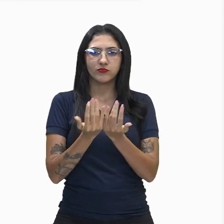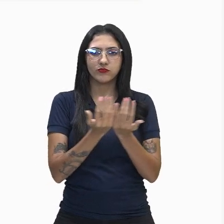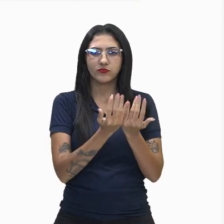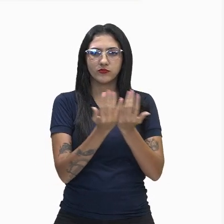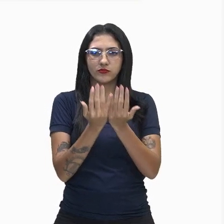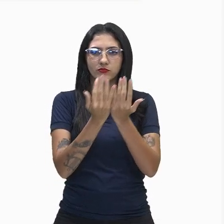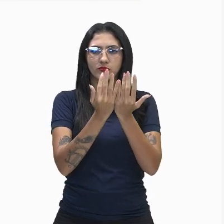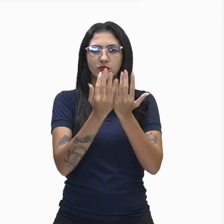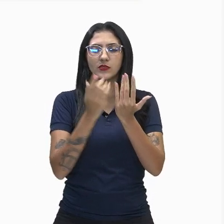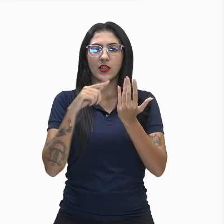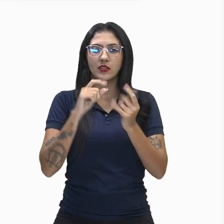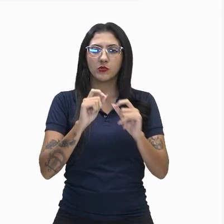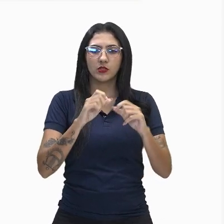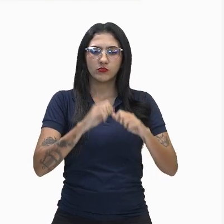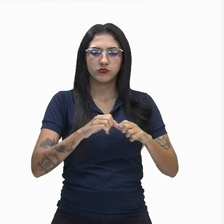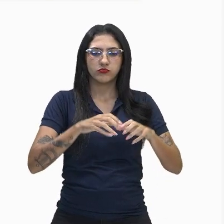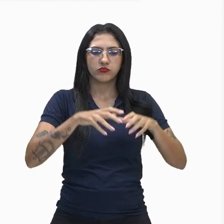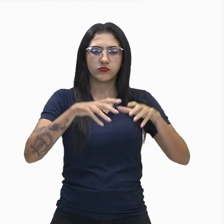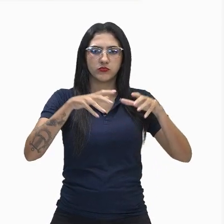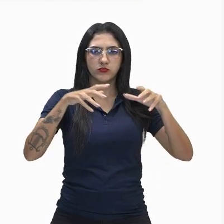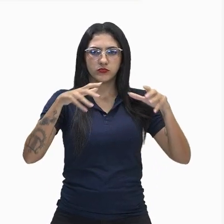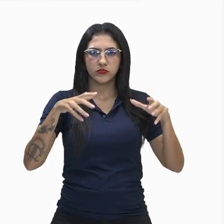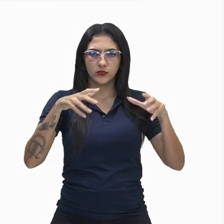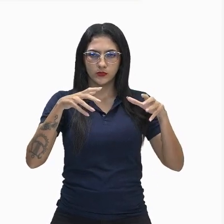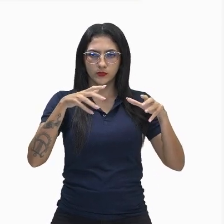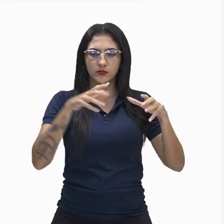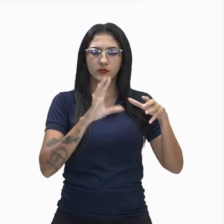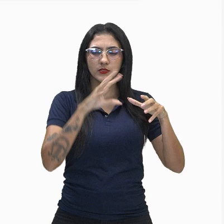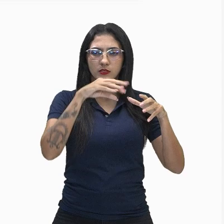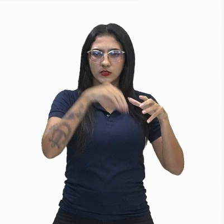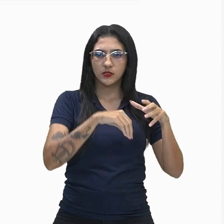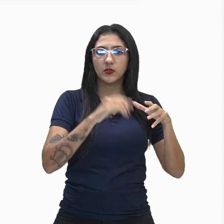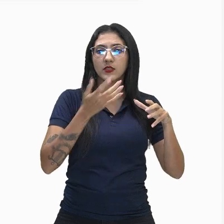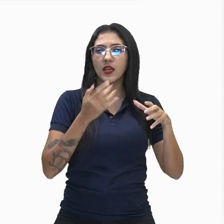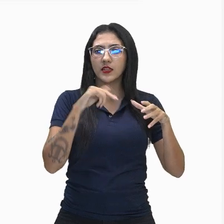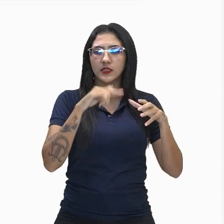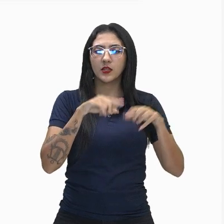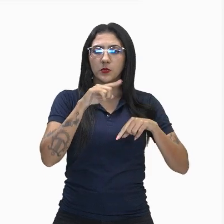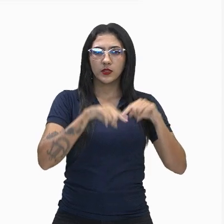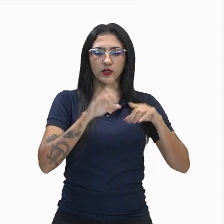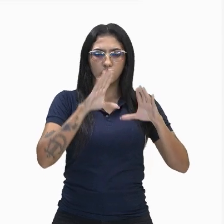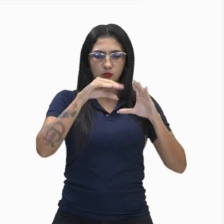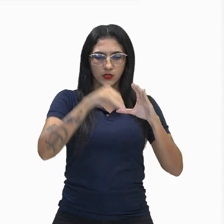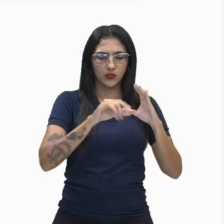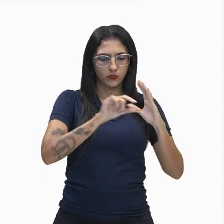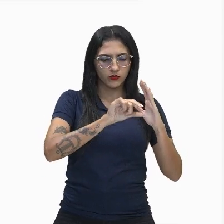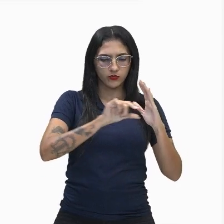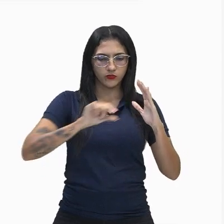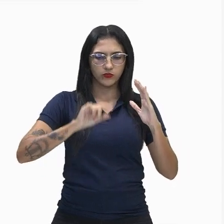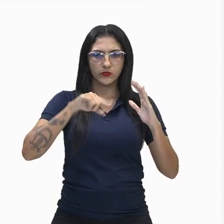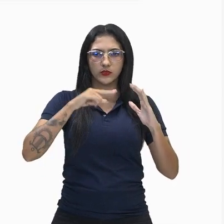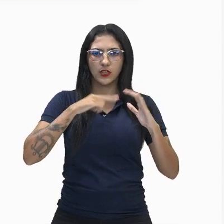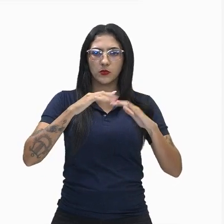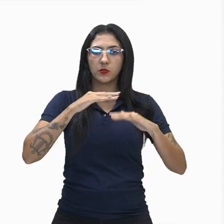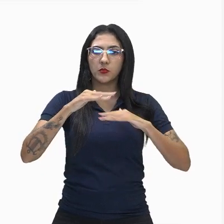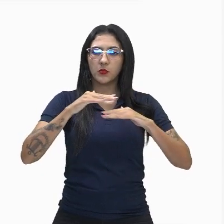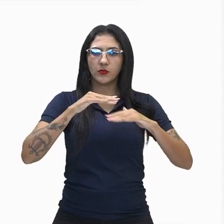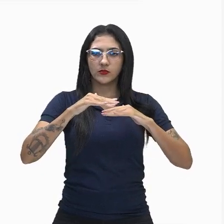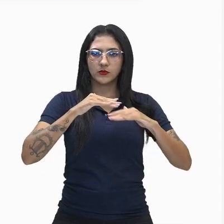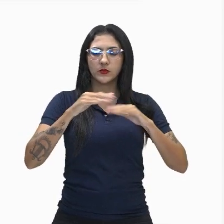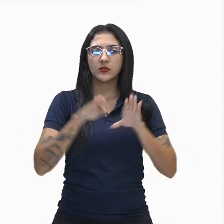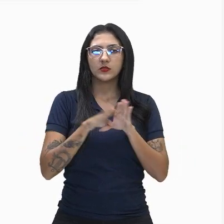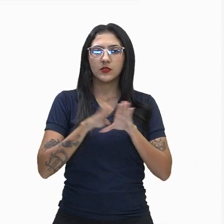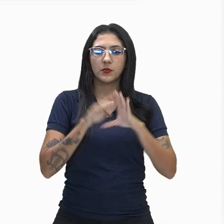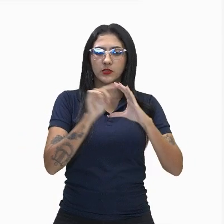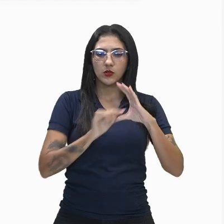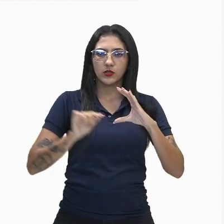que se expande, movendo um pistão e, consequentemente, gerando um movimento de rotação